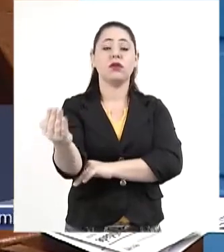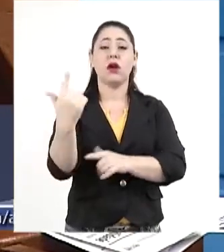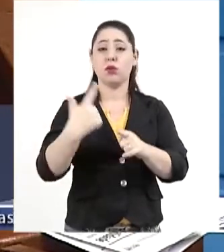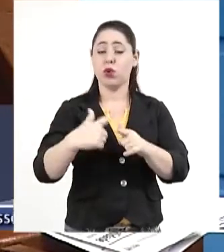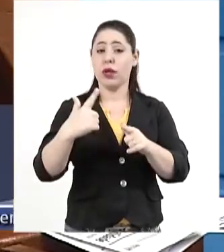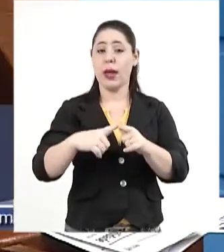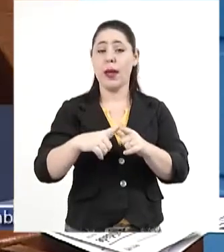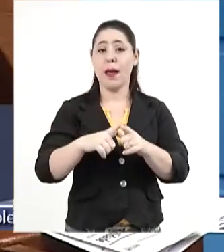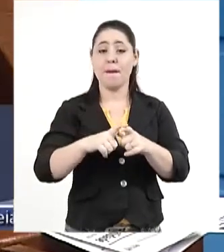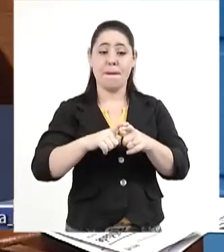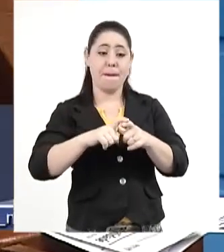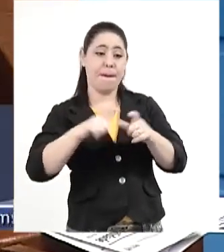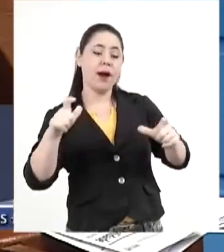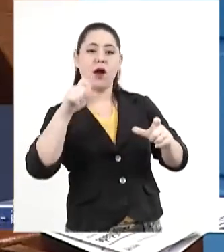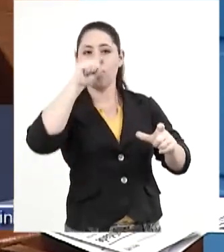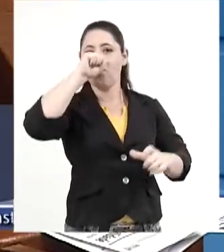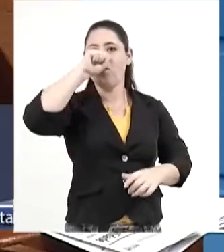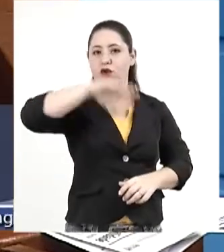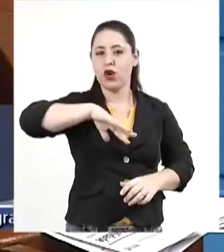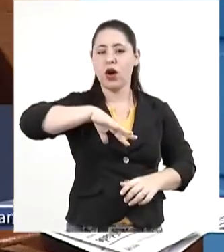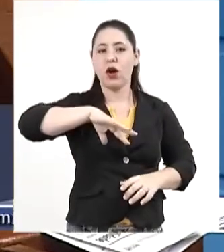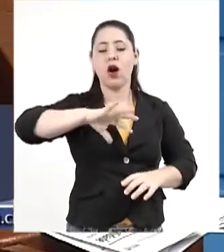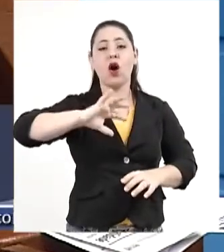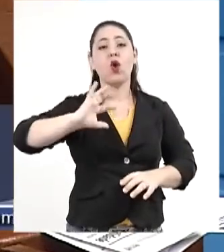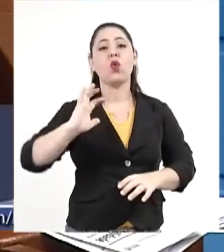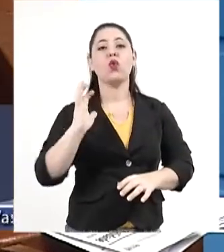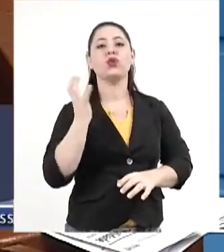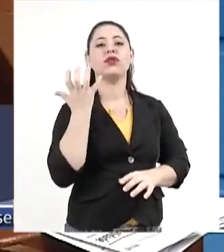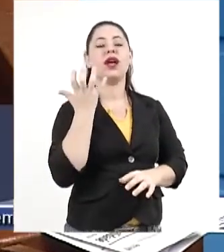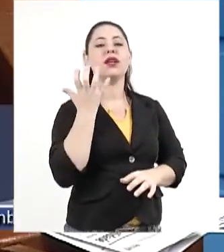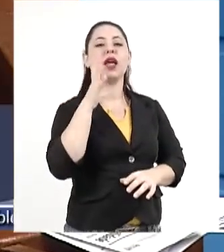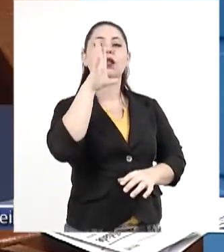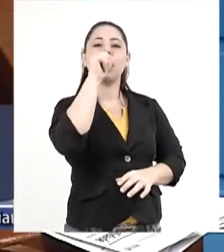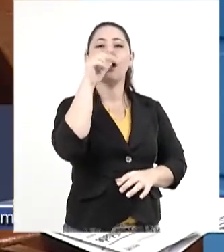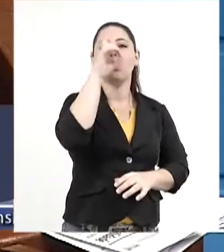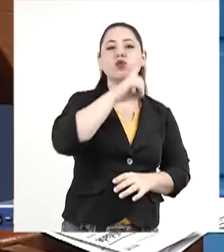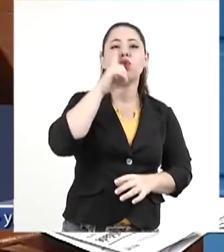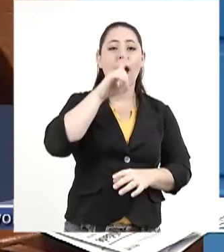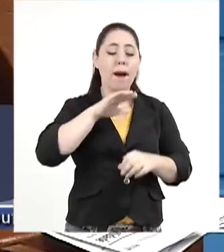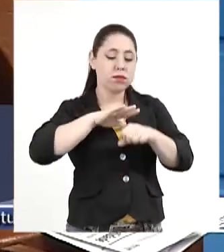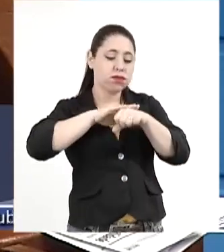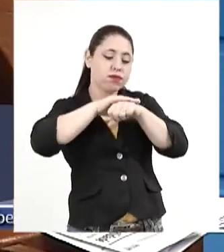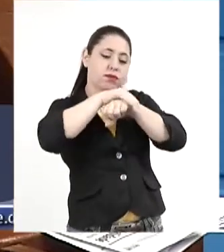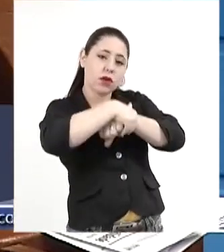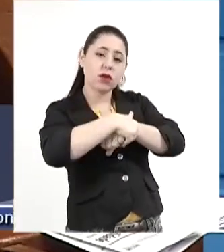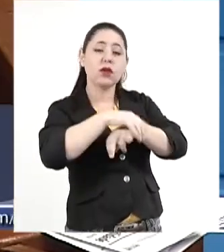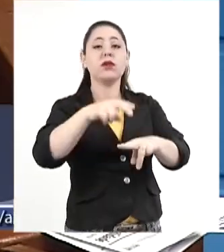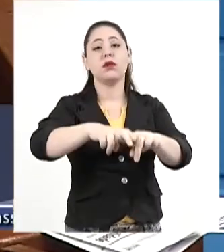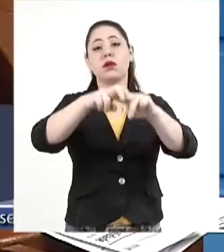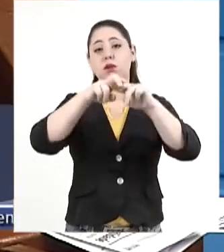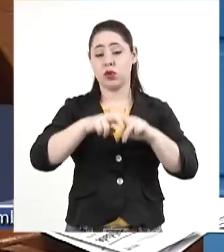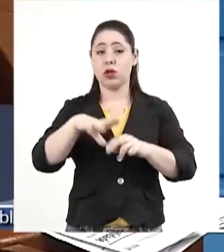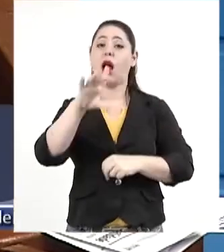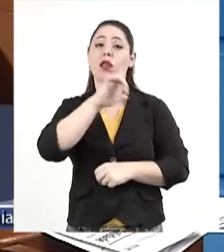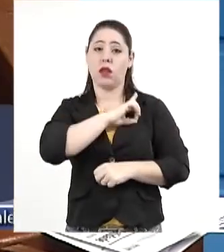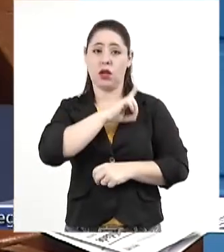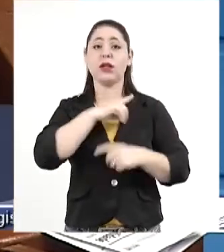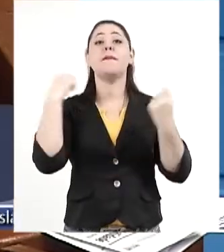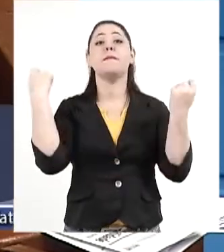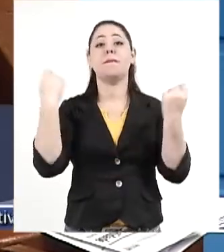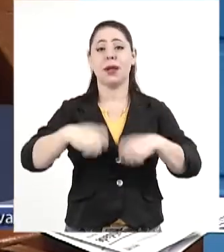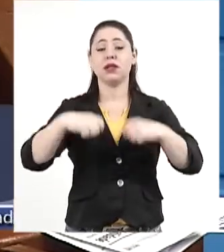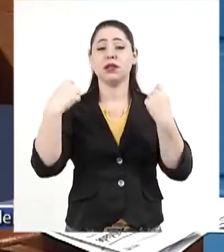maiores violências contra as mulheres acontecem nos finais de semana e à noite. Por isso que a delegacia tem que